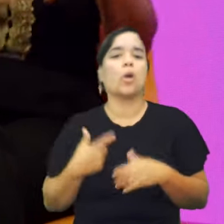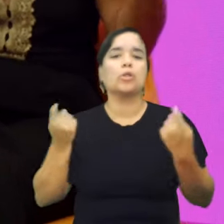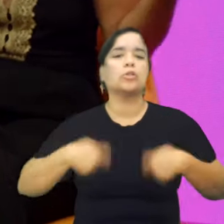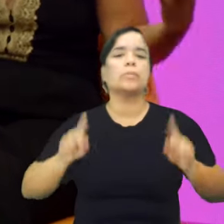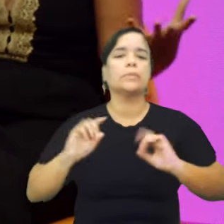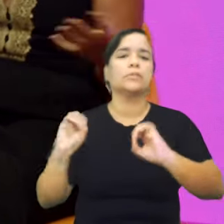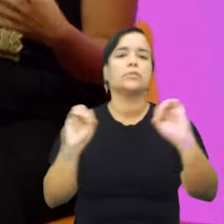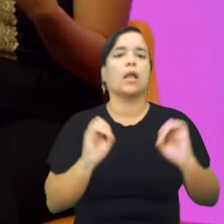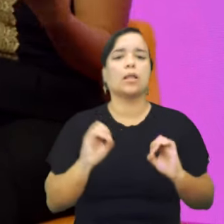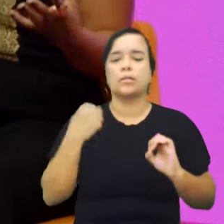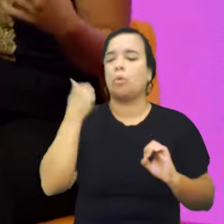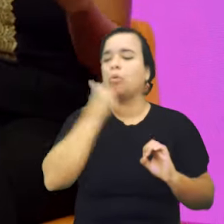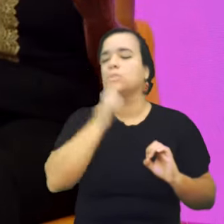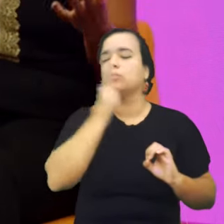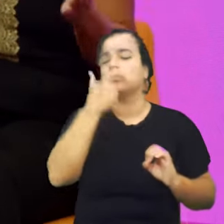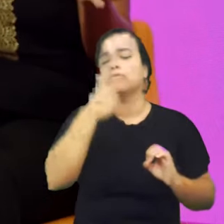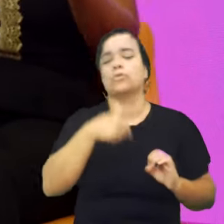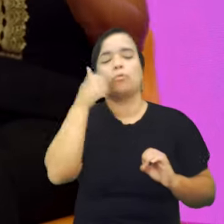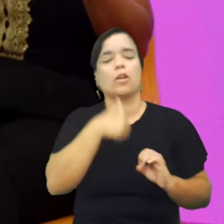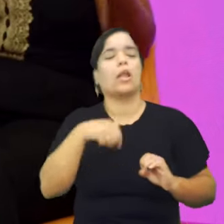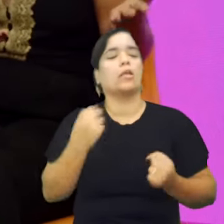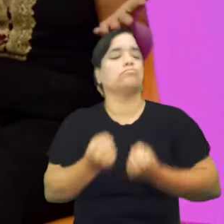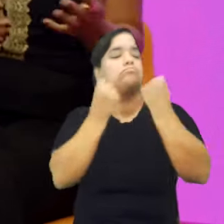dou conta de tudo, sou guerreira, sou mulher,